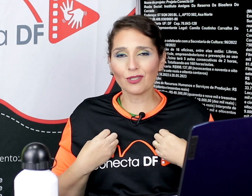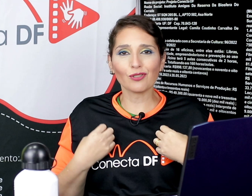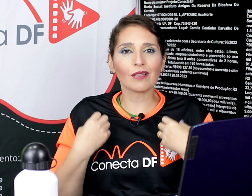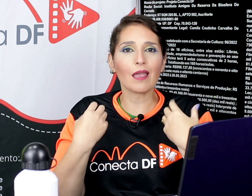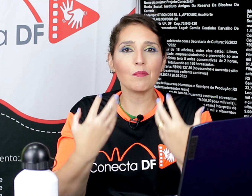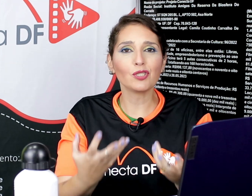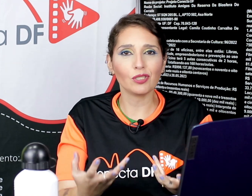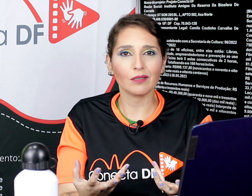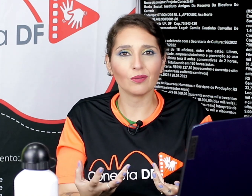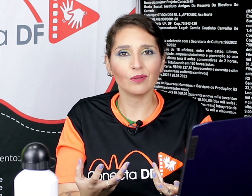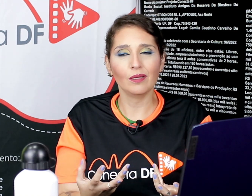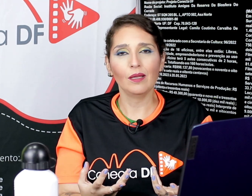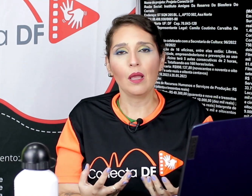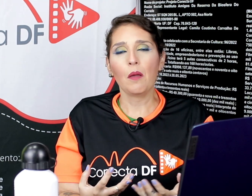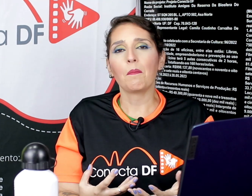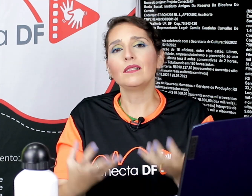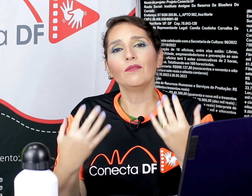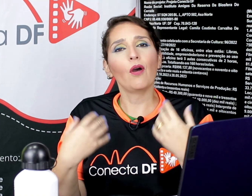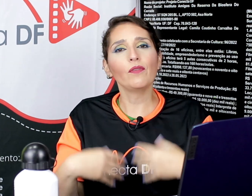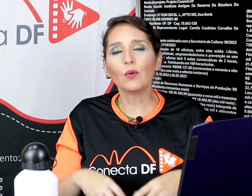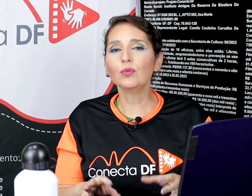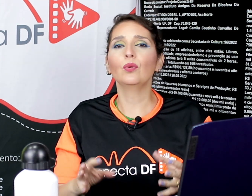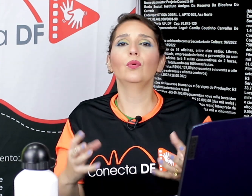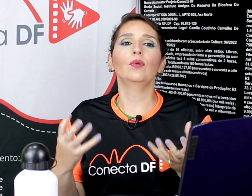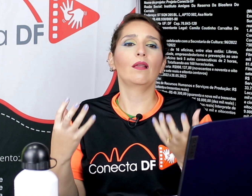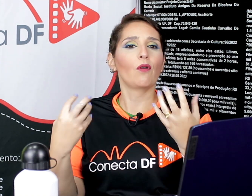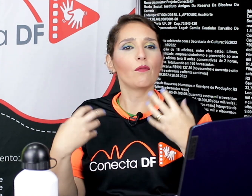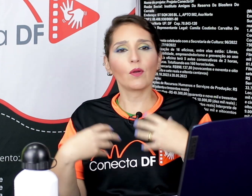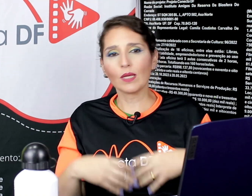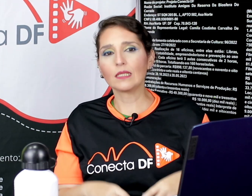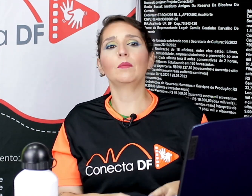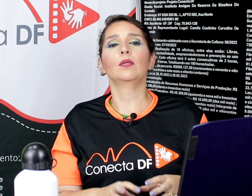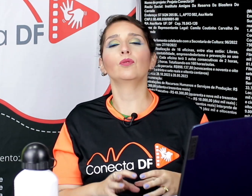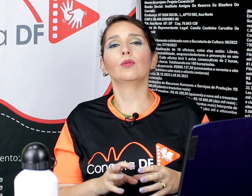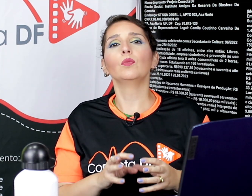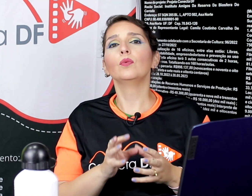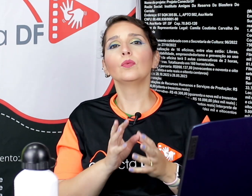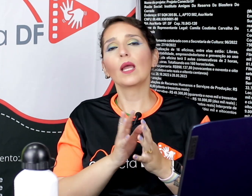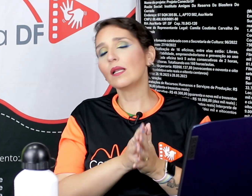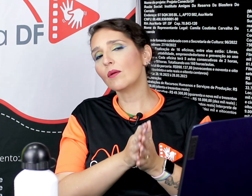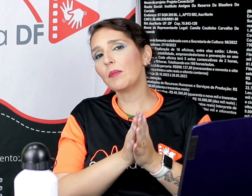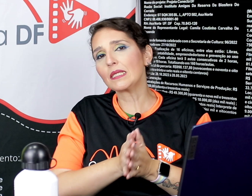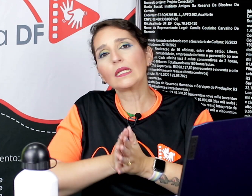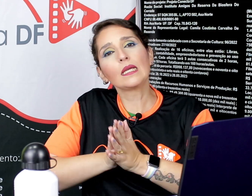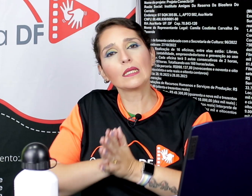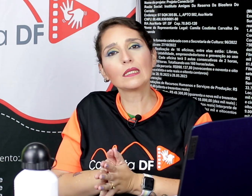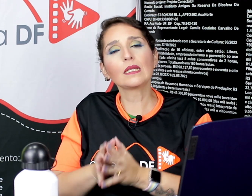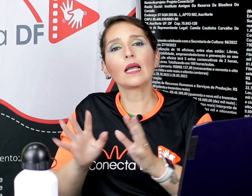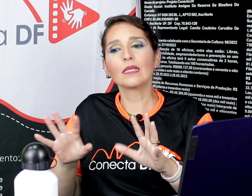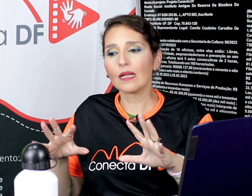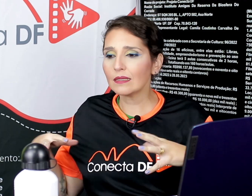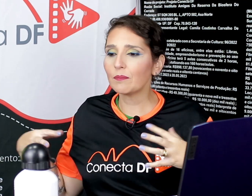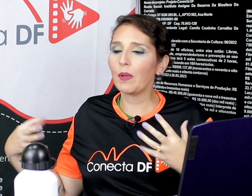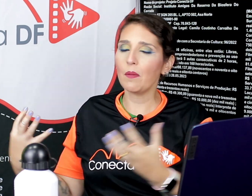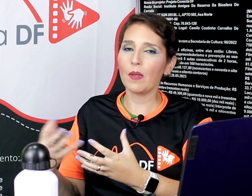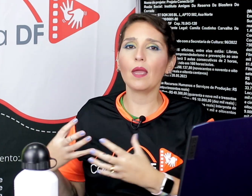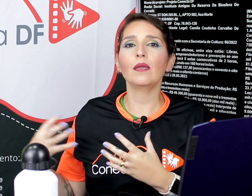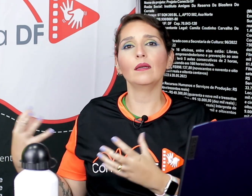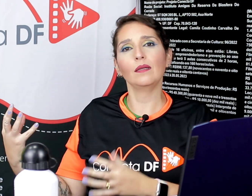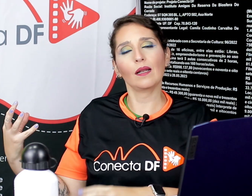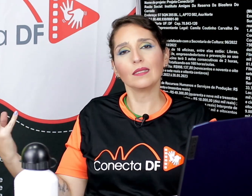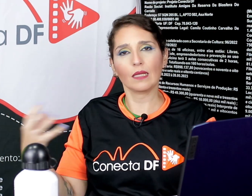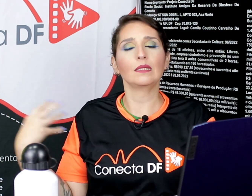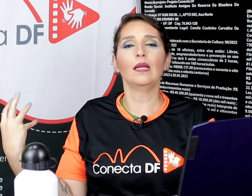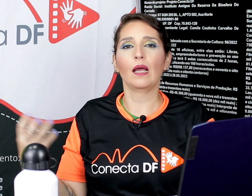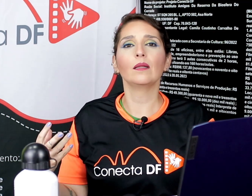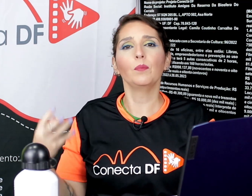só o que a gente está emitindo. Mas envolve cultura, envolve conhecimento de mundo. E a língua brasileira de sinais, ela permeia e